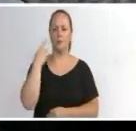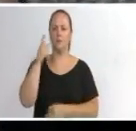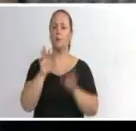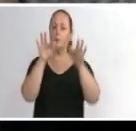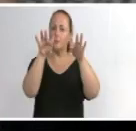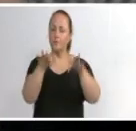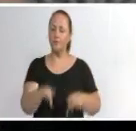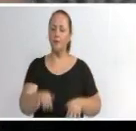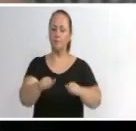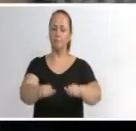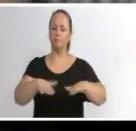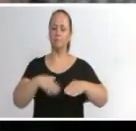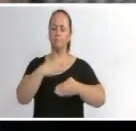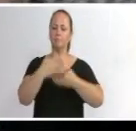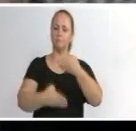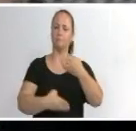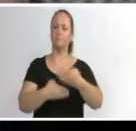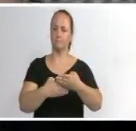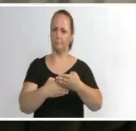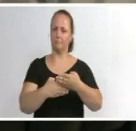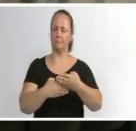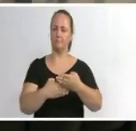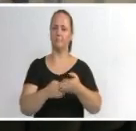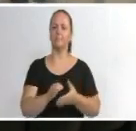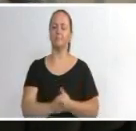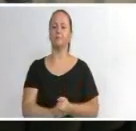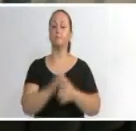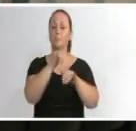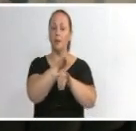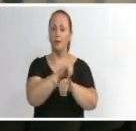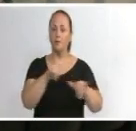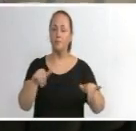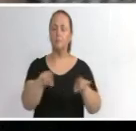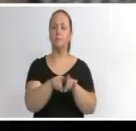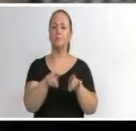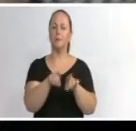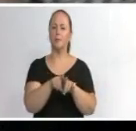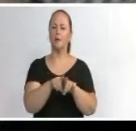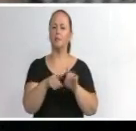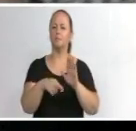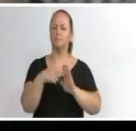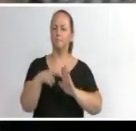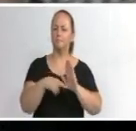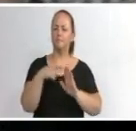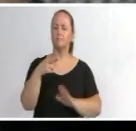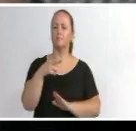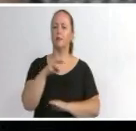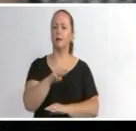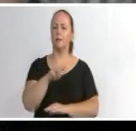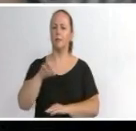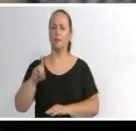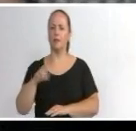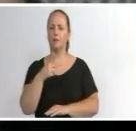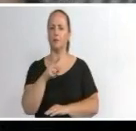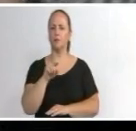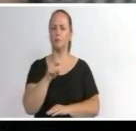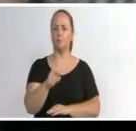sessão ordinária. E comunico ainda a promulgação da resolução MD número